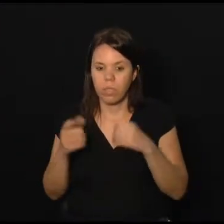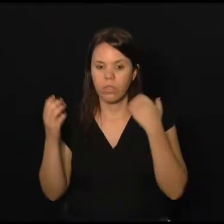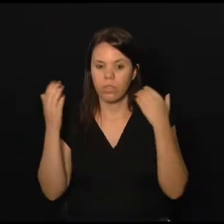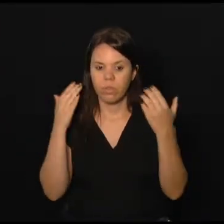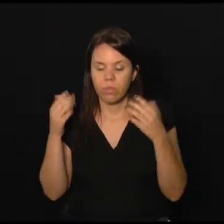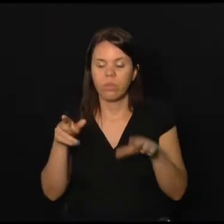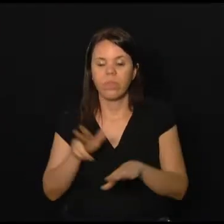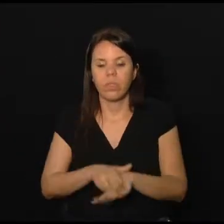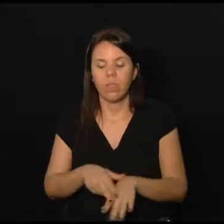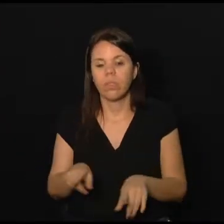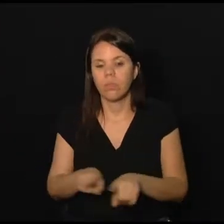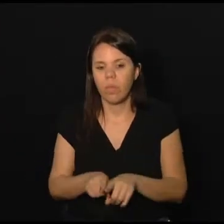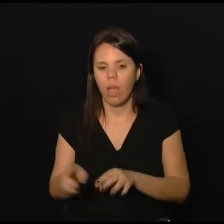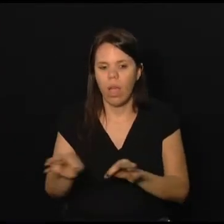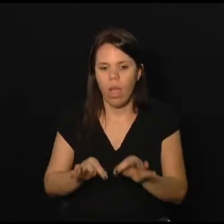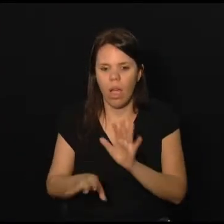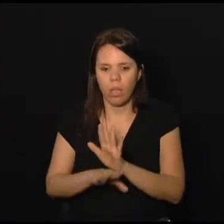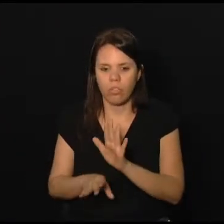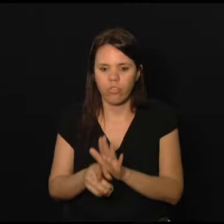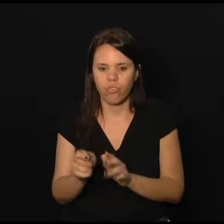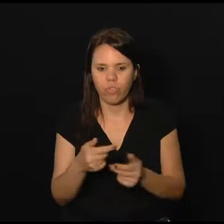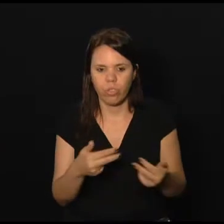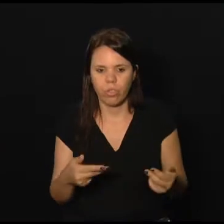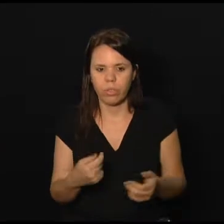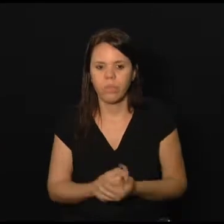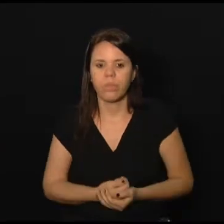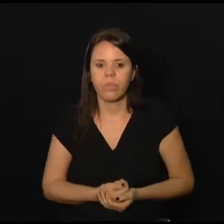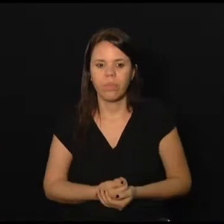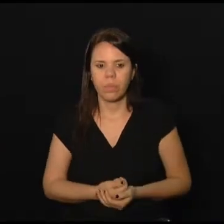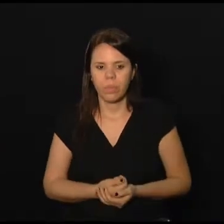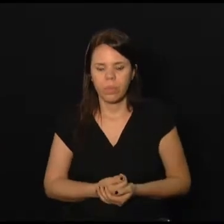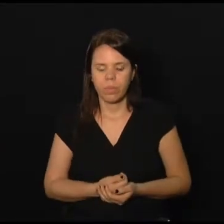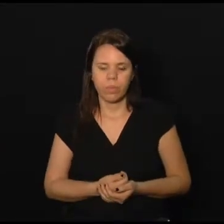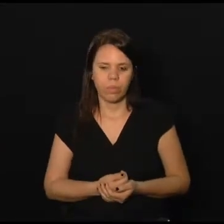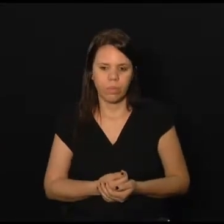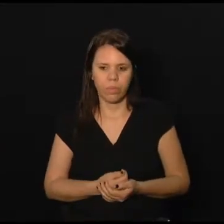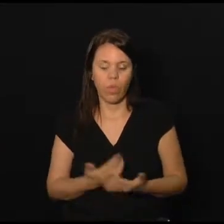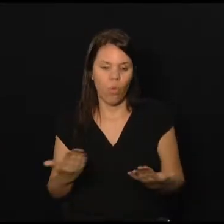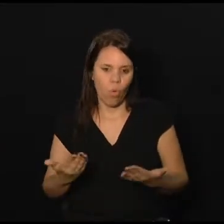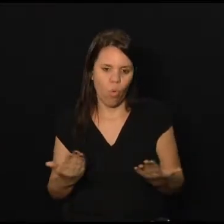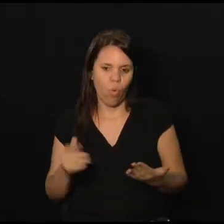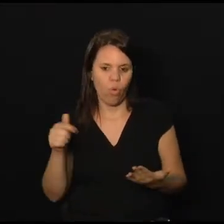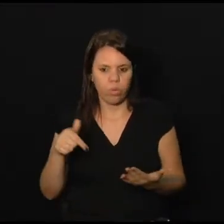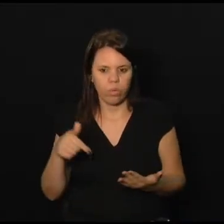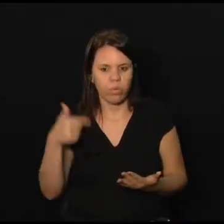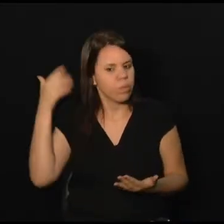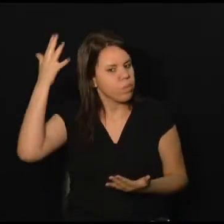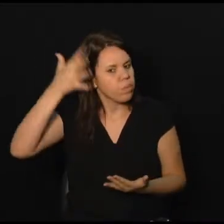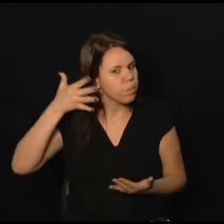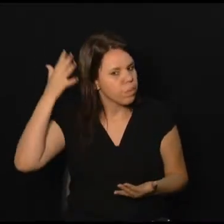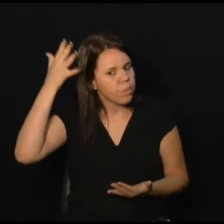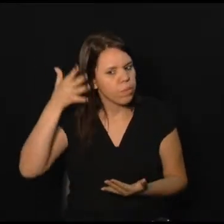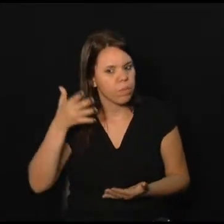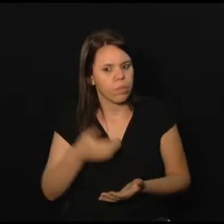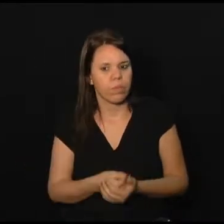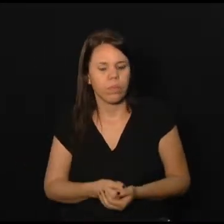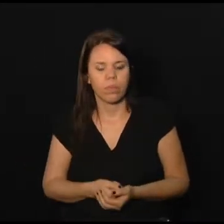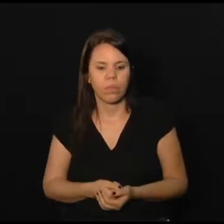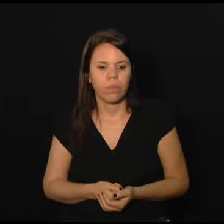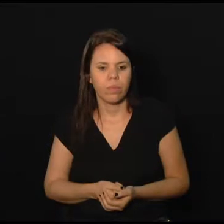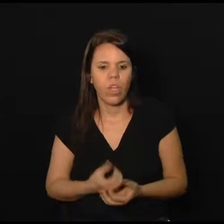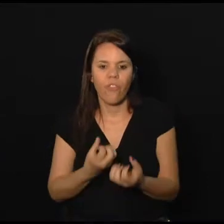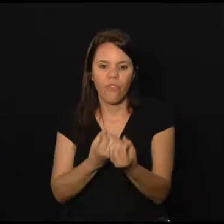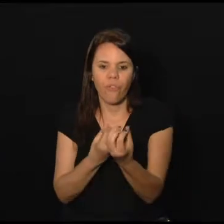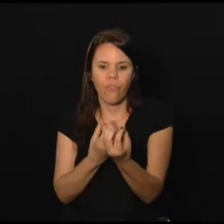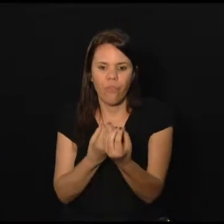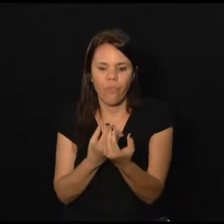vai ajudar a organizar algumas questões necessárias, né? E como hoje aqui, palestras, né?